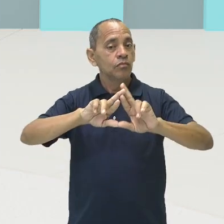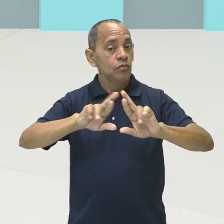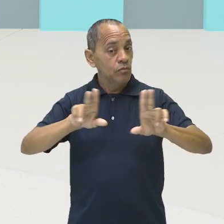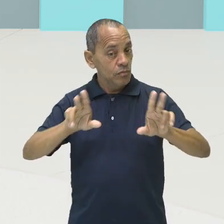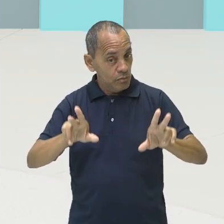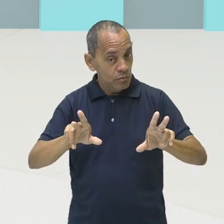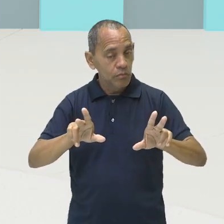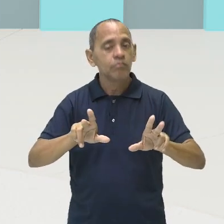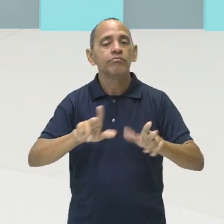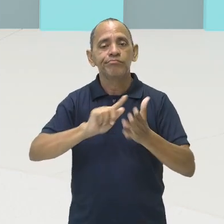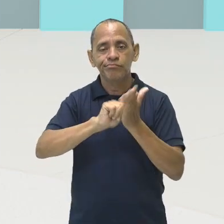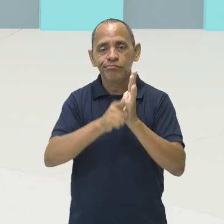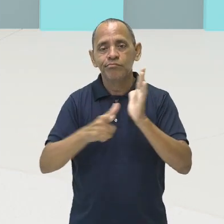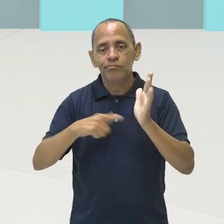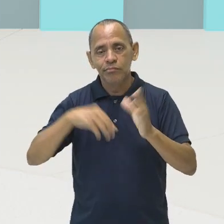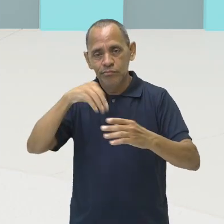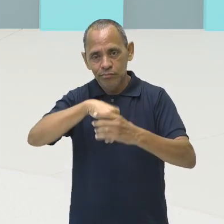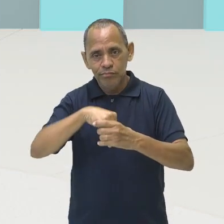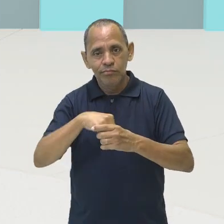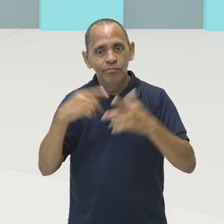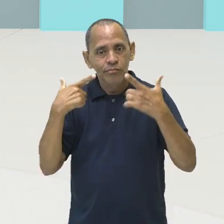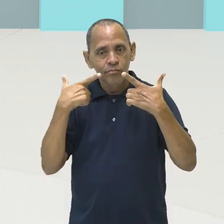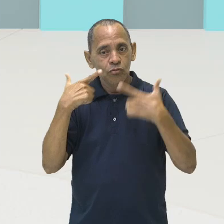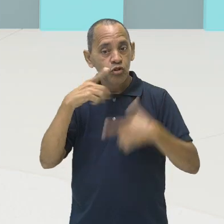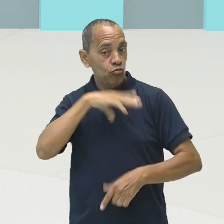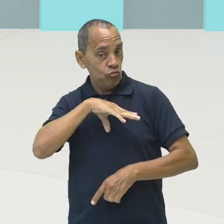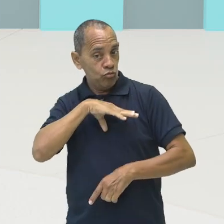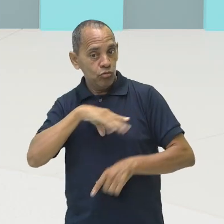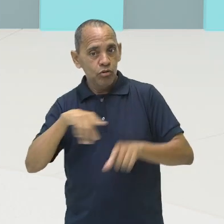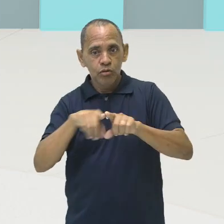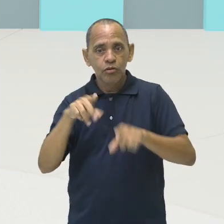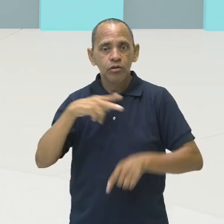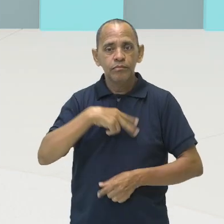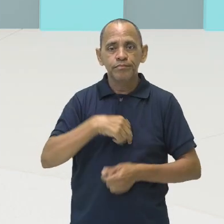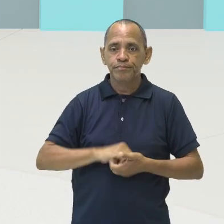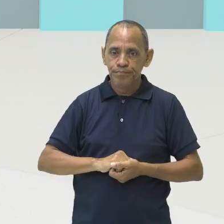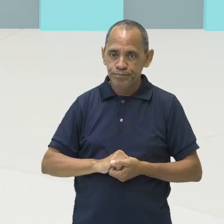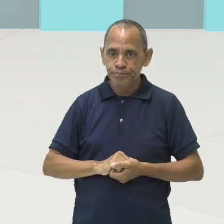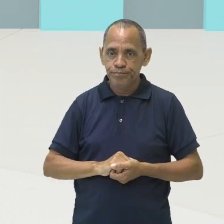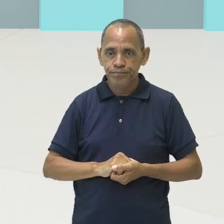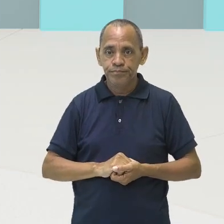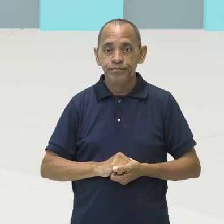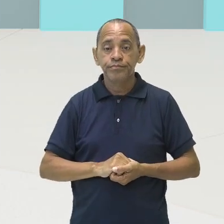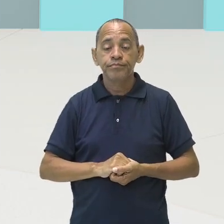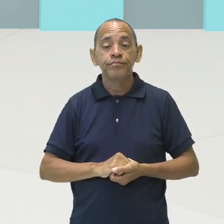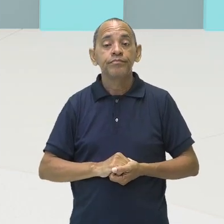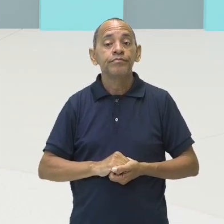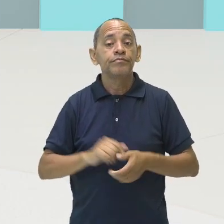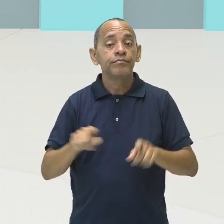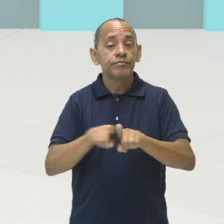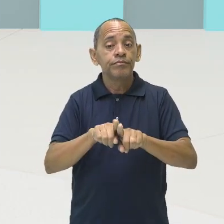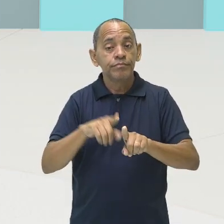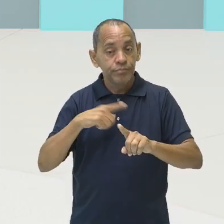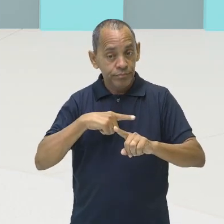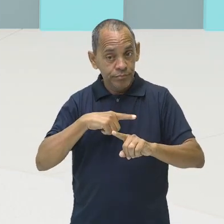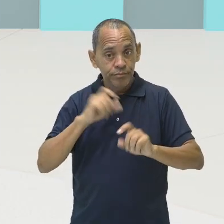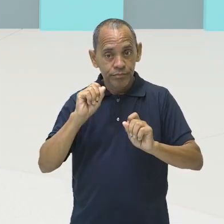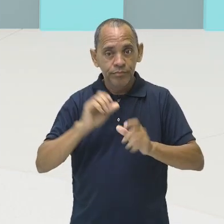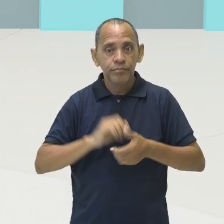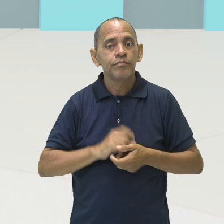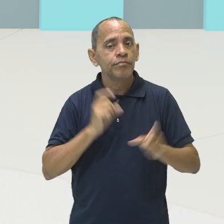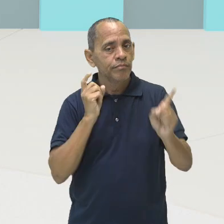língua portuguesa. E eles vão variar de acordo com o texto. Ou seja, alguns elementos linguísticos nós